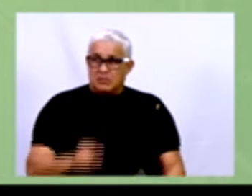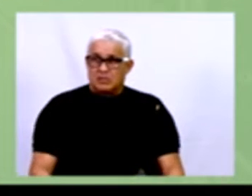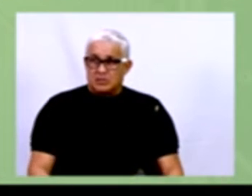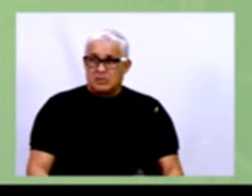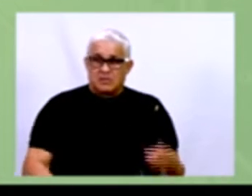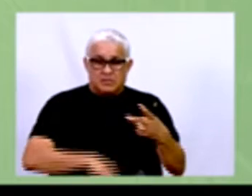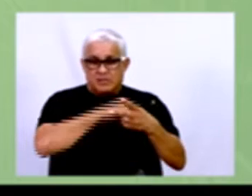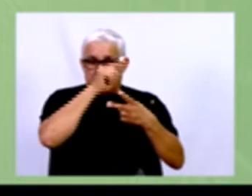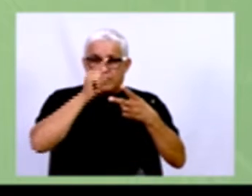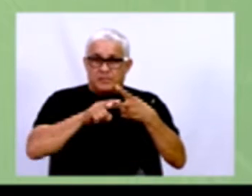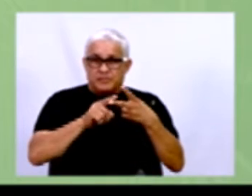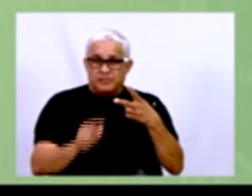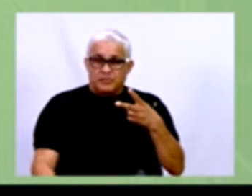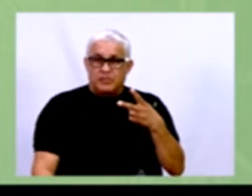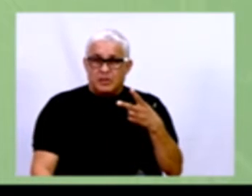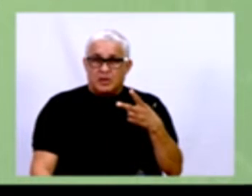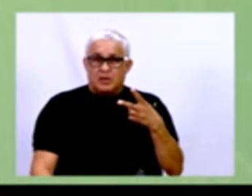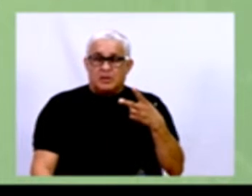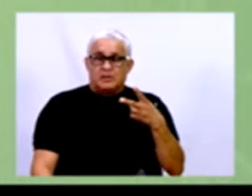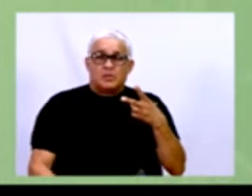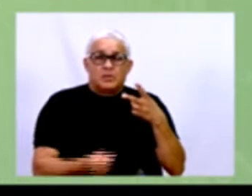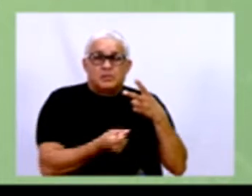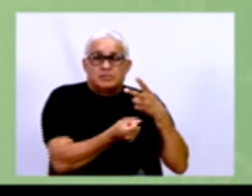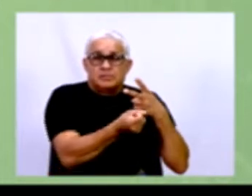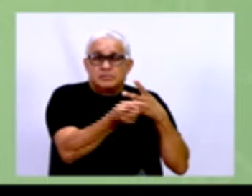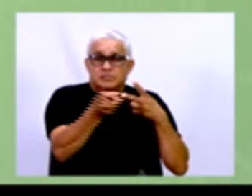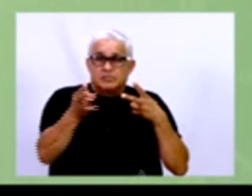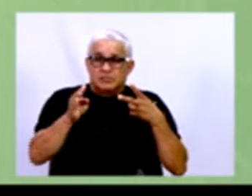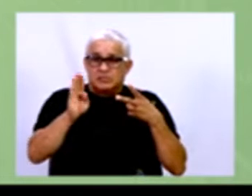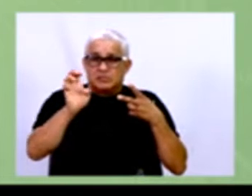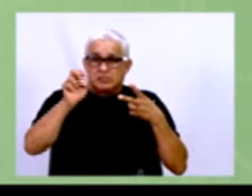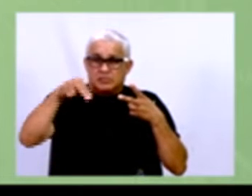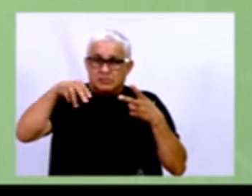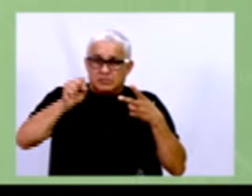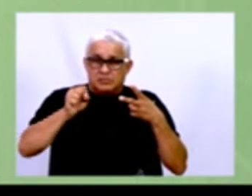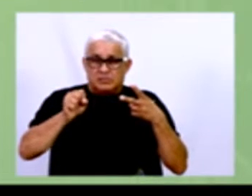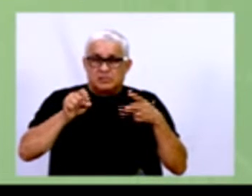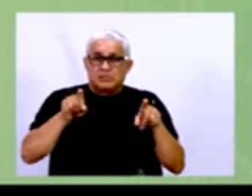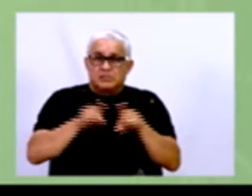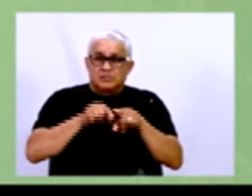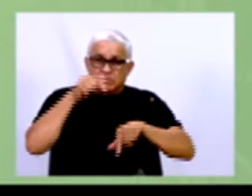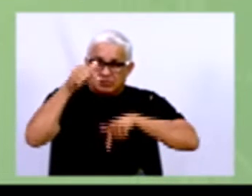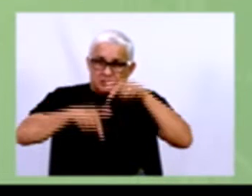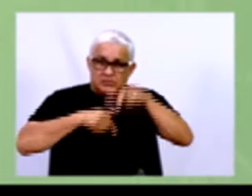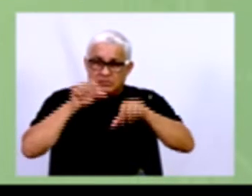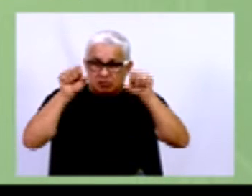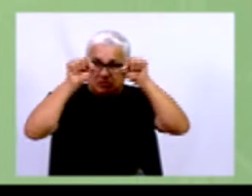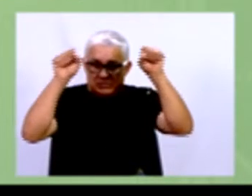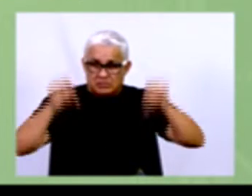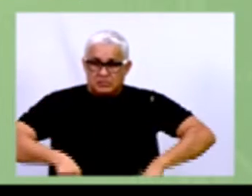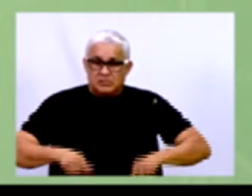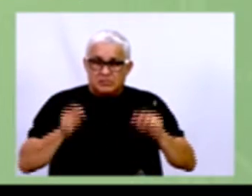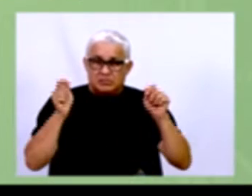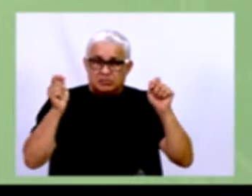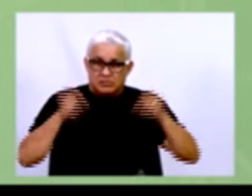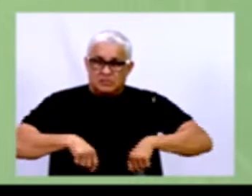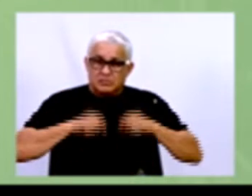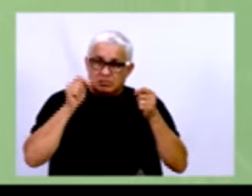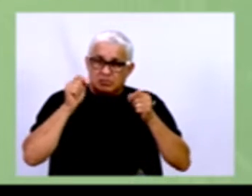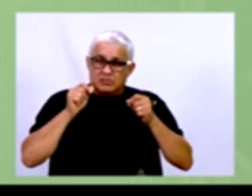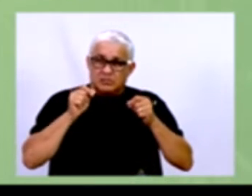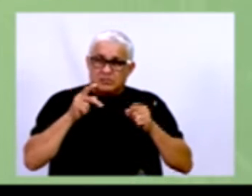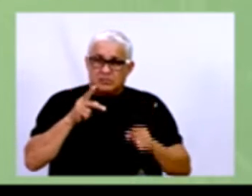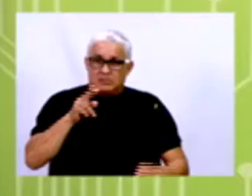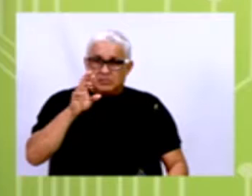importante, fundamental, é que quantidades de bens e serviços o sistema vai produzir. Por exemplo,